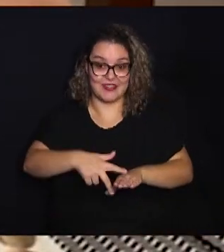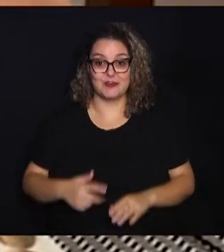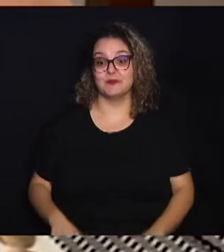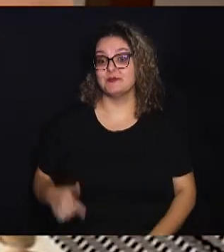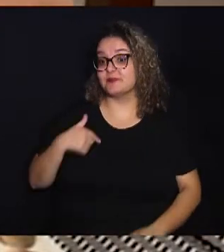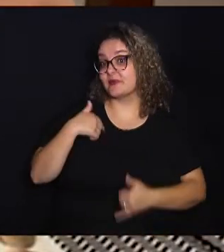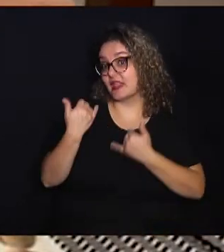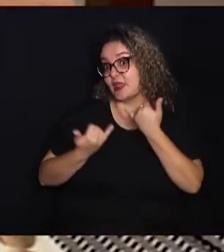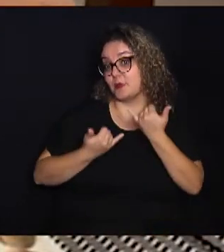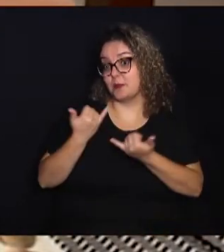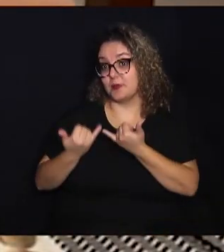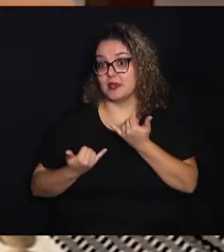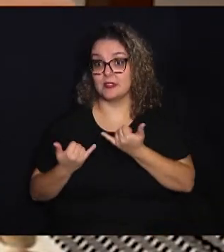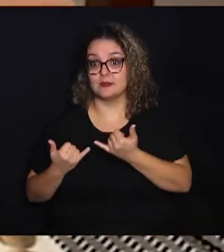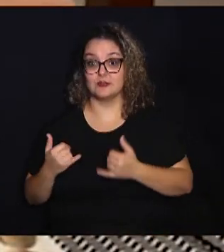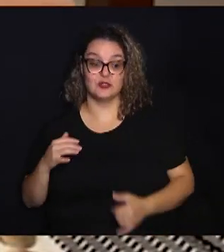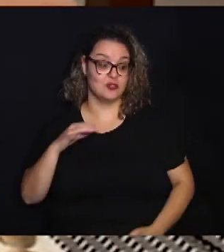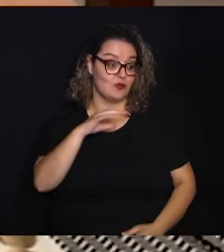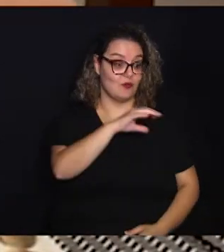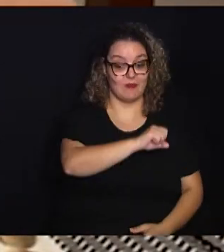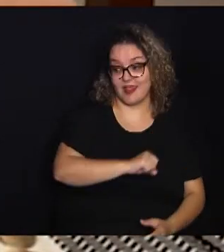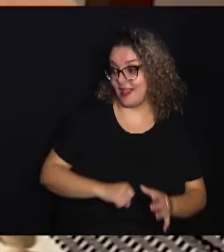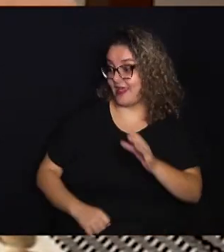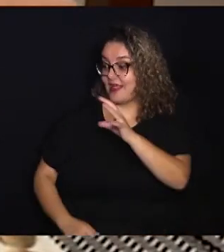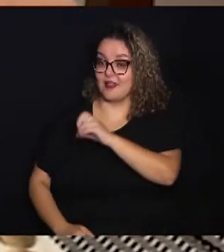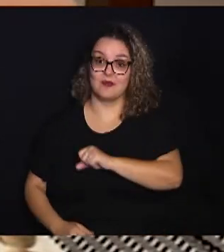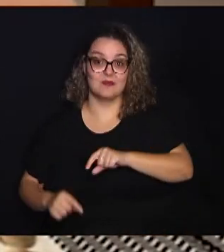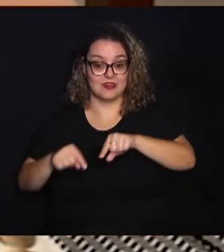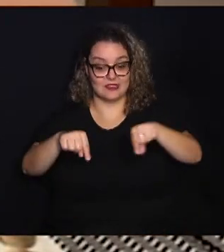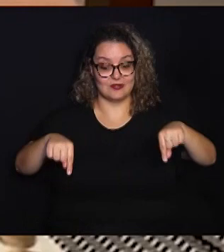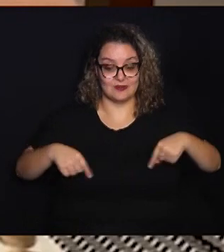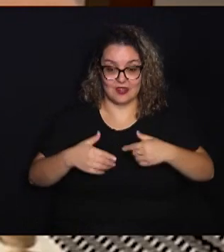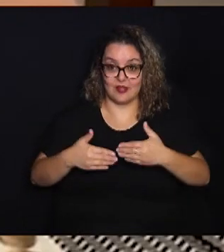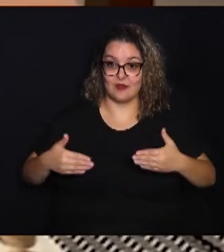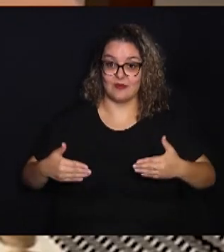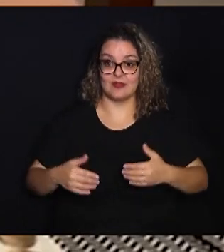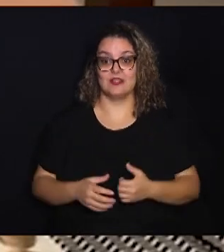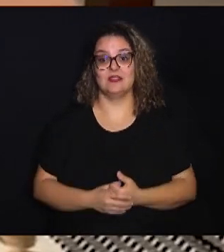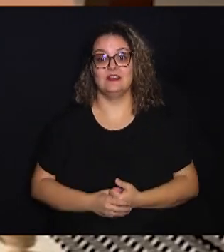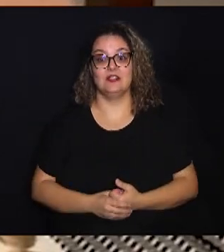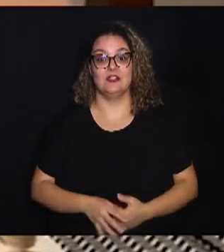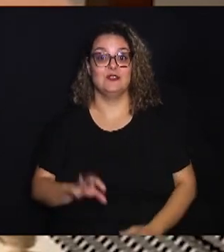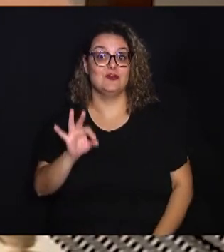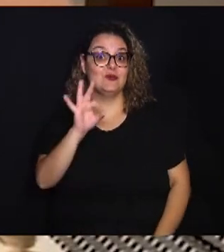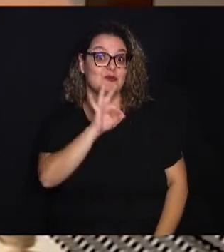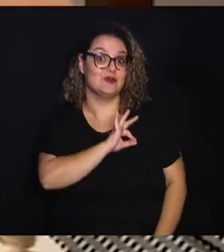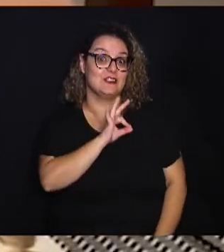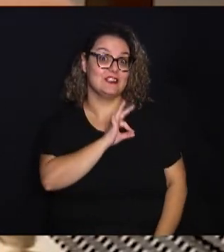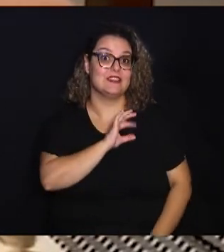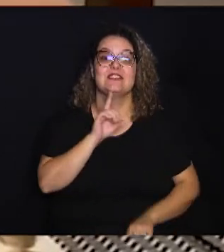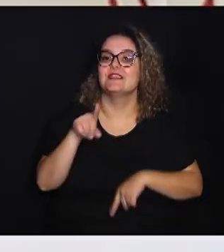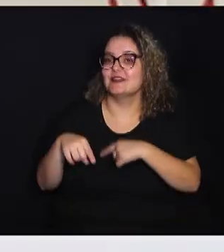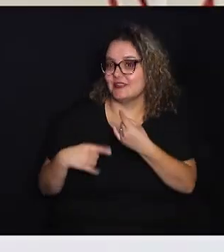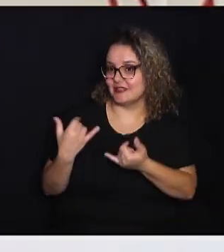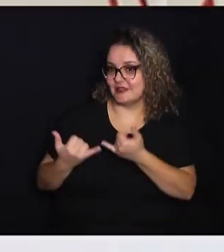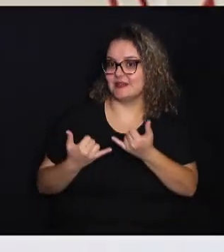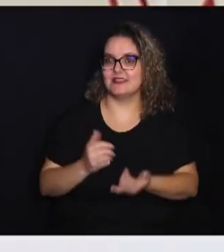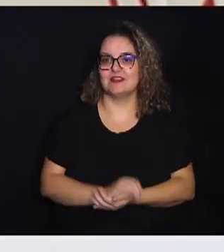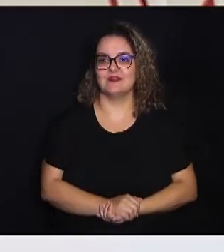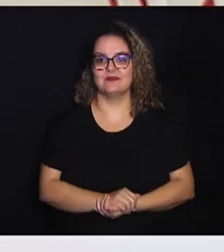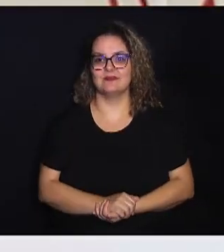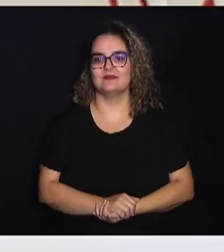brinco de pega-pega, na quadra, polícia e outras brincadeiras.